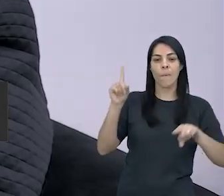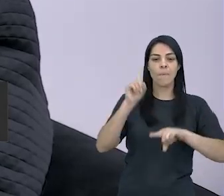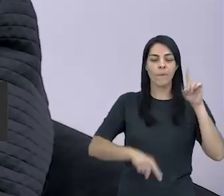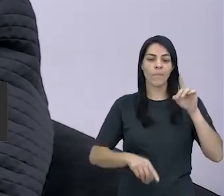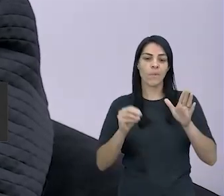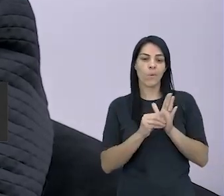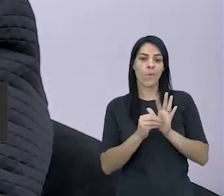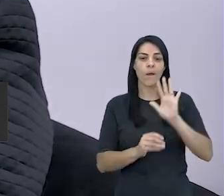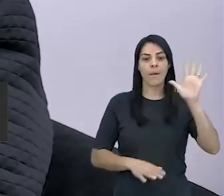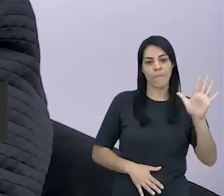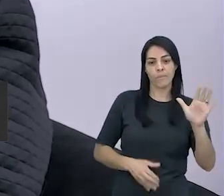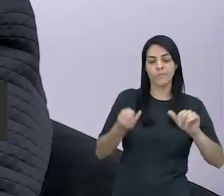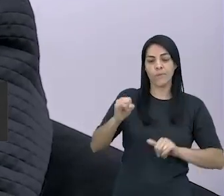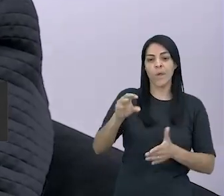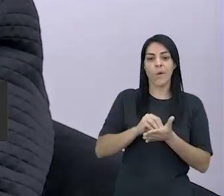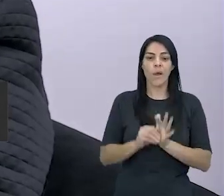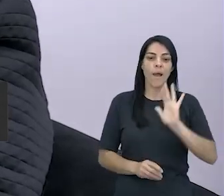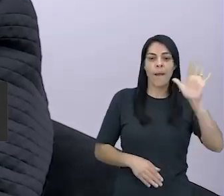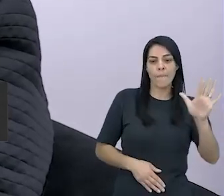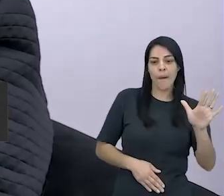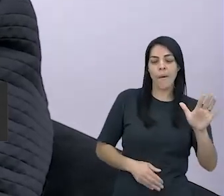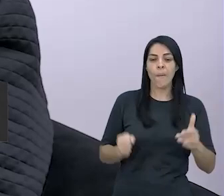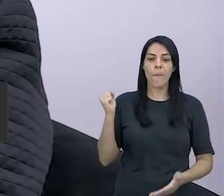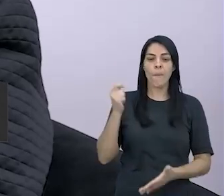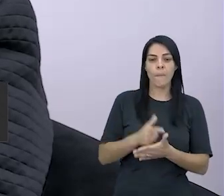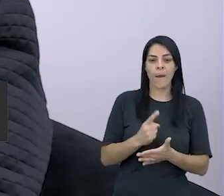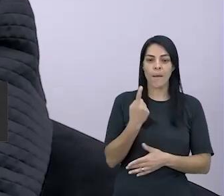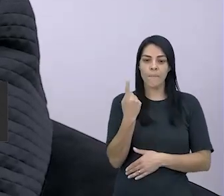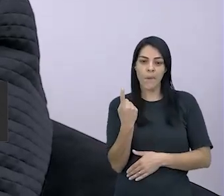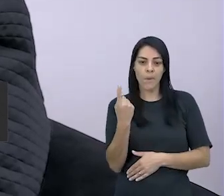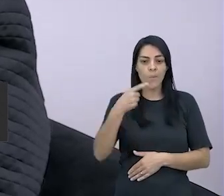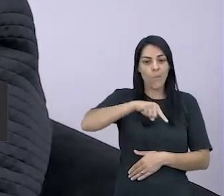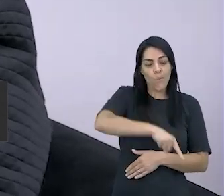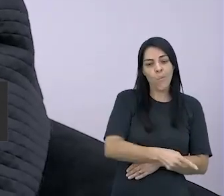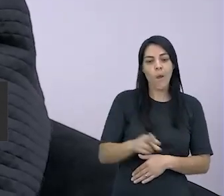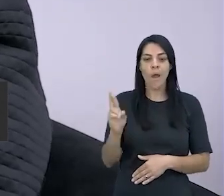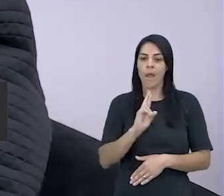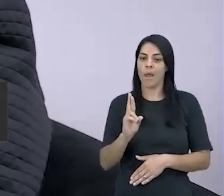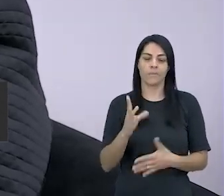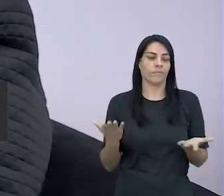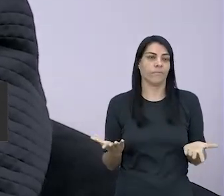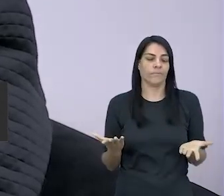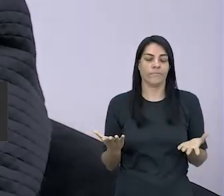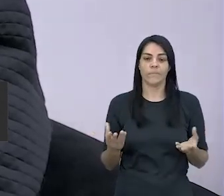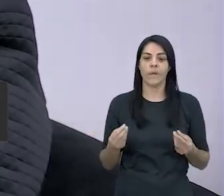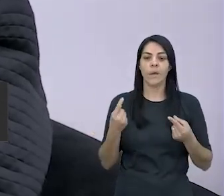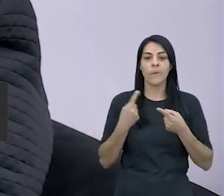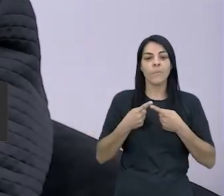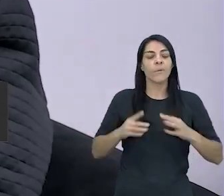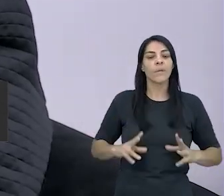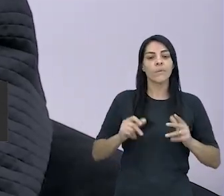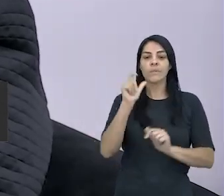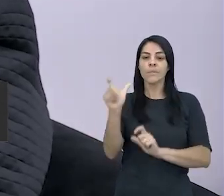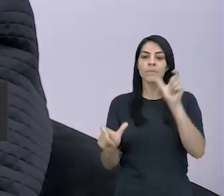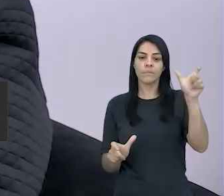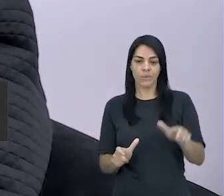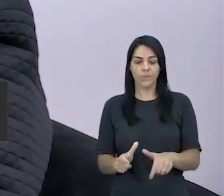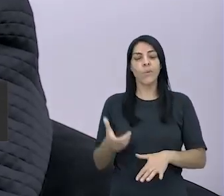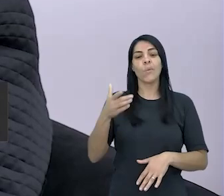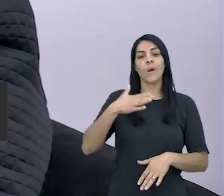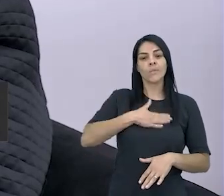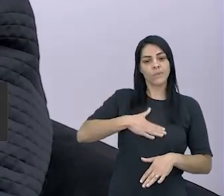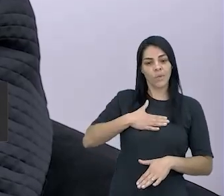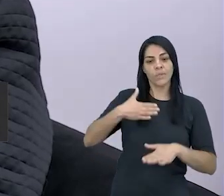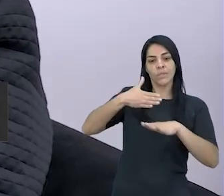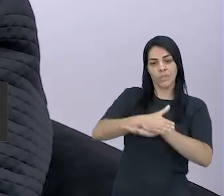mão, R$1.000. Vai ficar todo mundo com urticária, porque todo mundo gosta de mexer, seja homem, seja mulher.